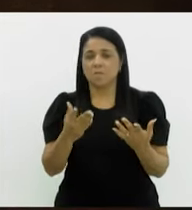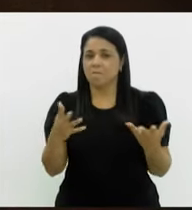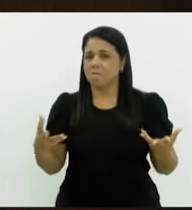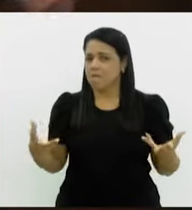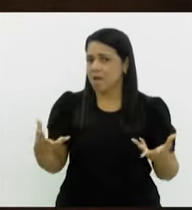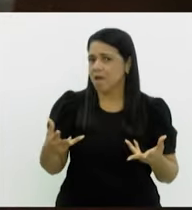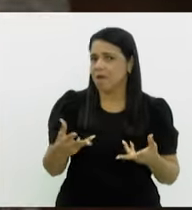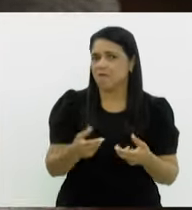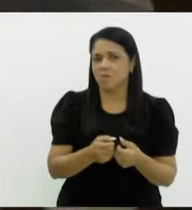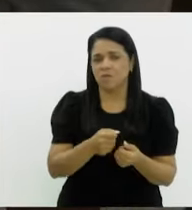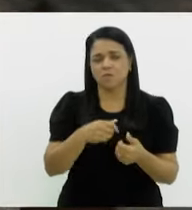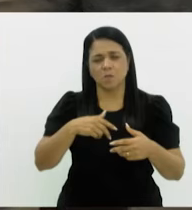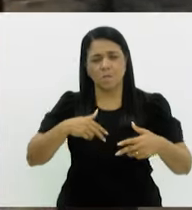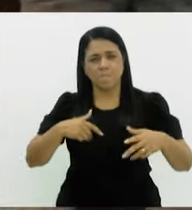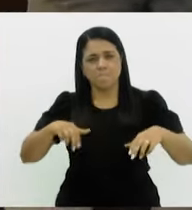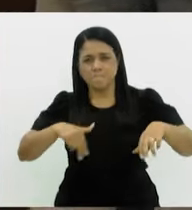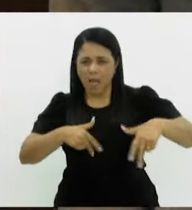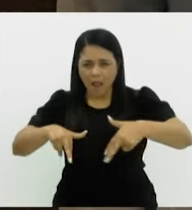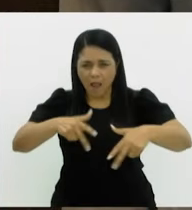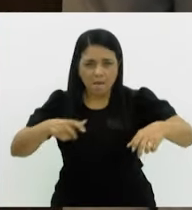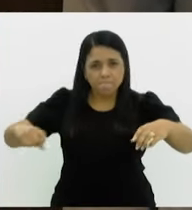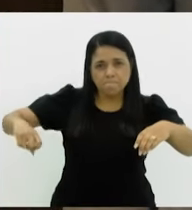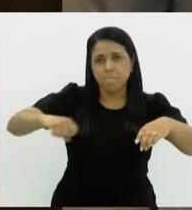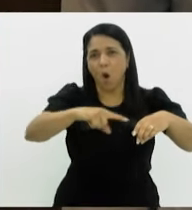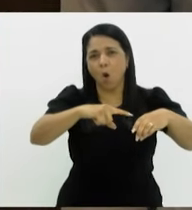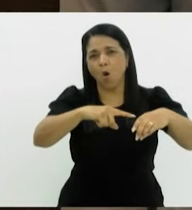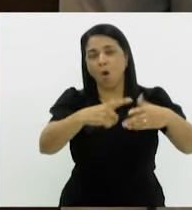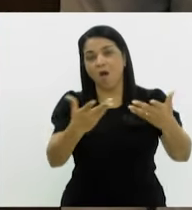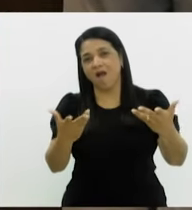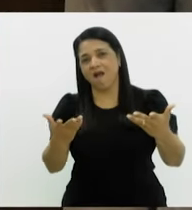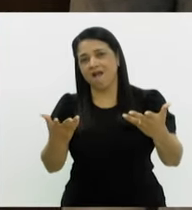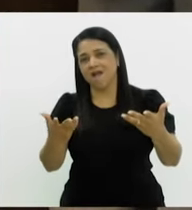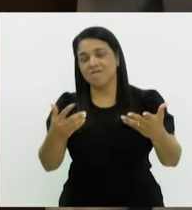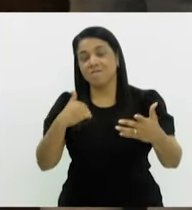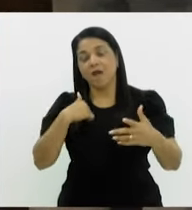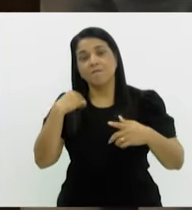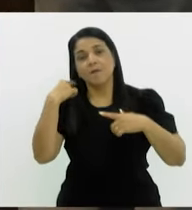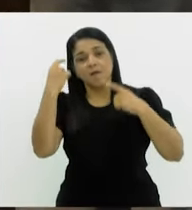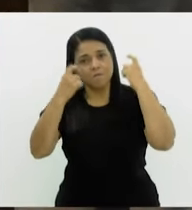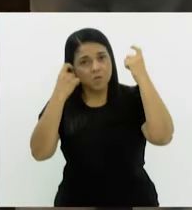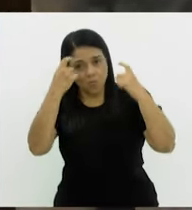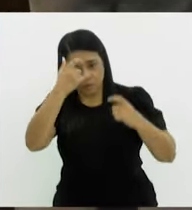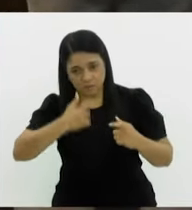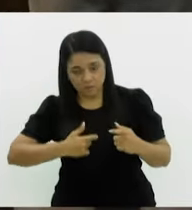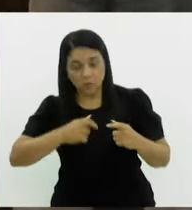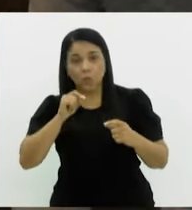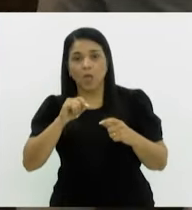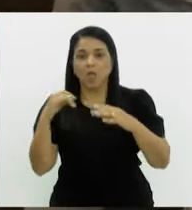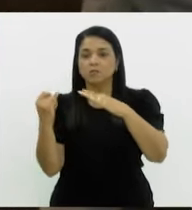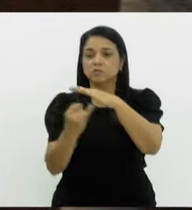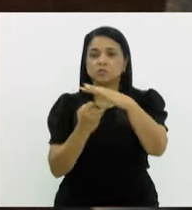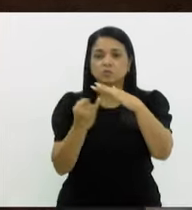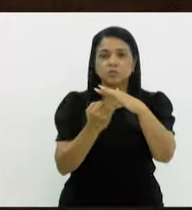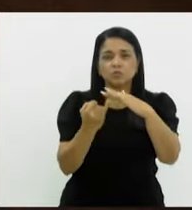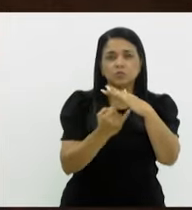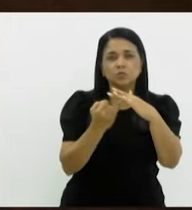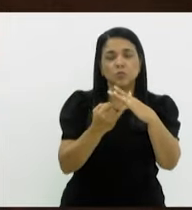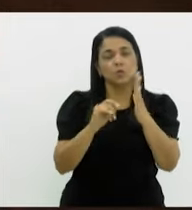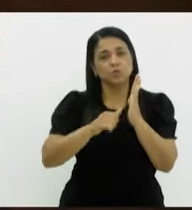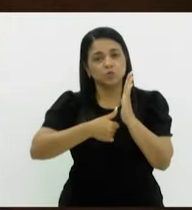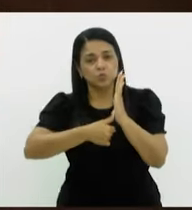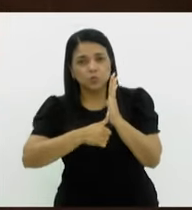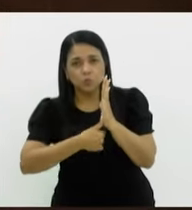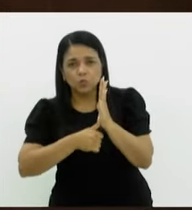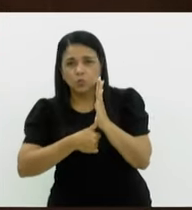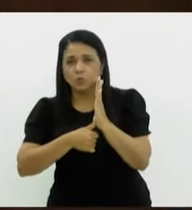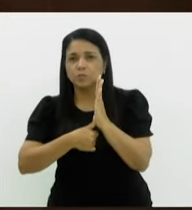é um espetáculo. Mas a minha preocupação, nesse caso, é com relação às instituições, às entidades, os clubes,